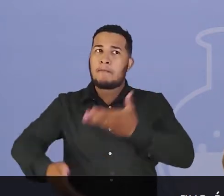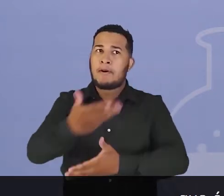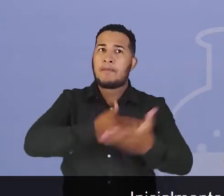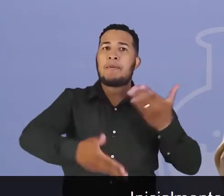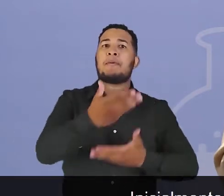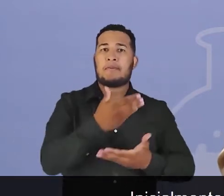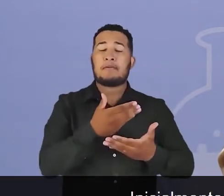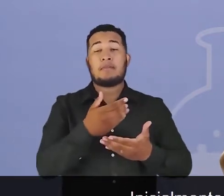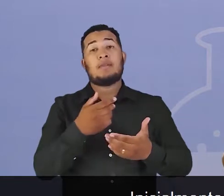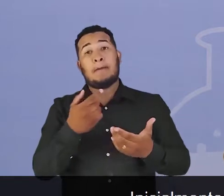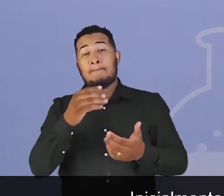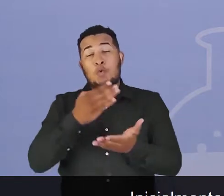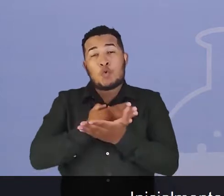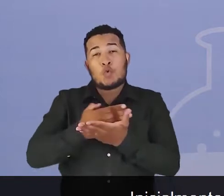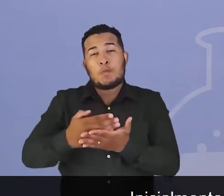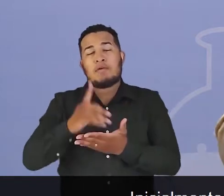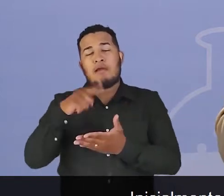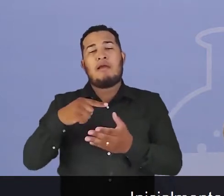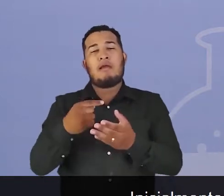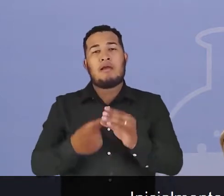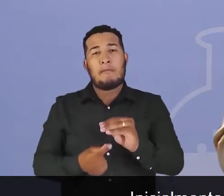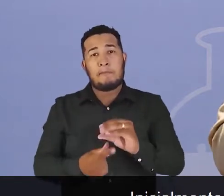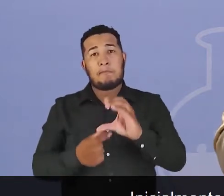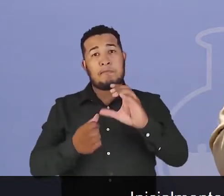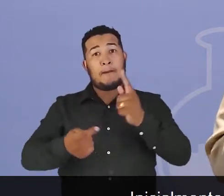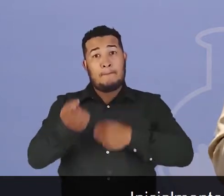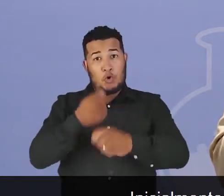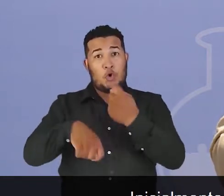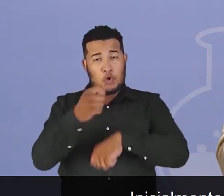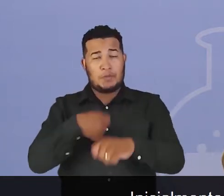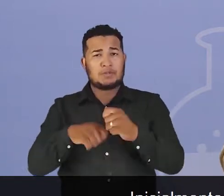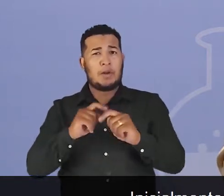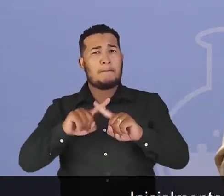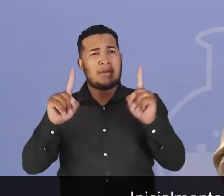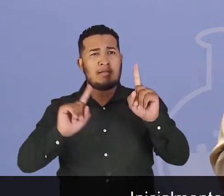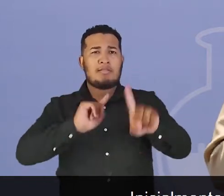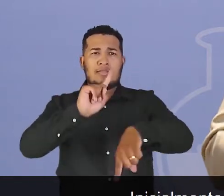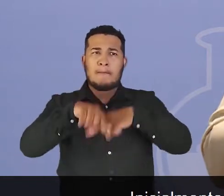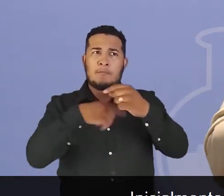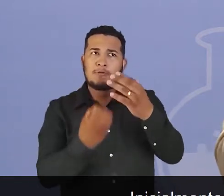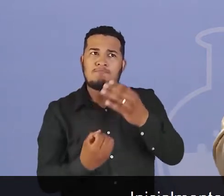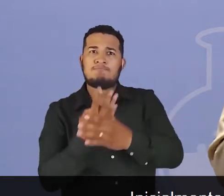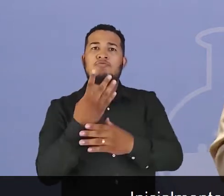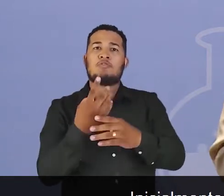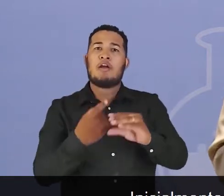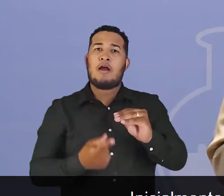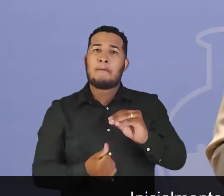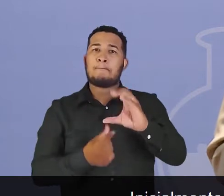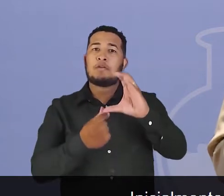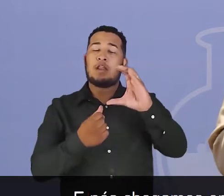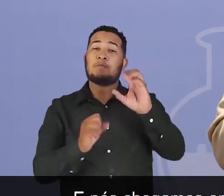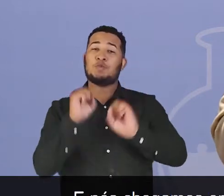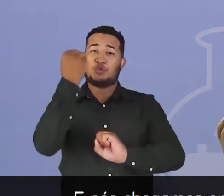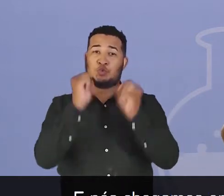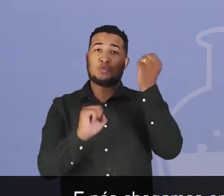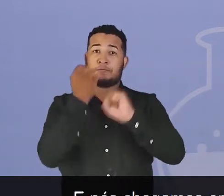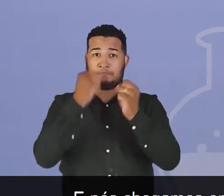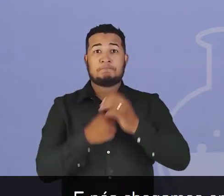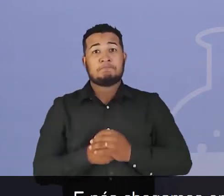capitalista. Inicialmente aí o capitalismo comercial, mas depois o capitalismo industrial. E